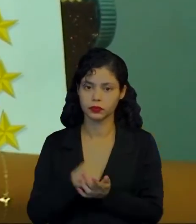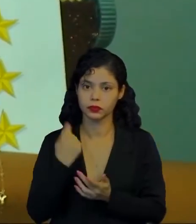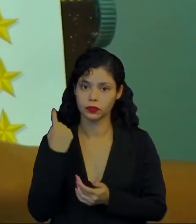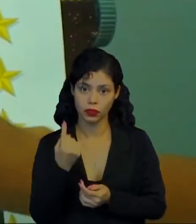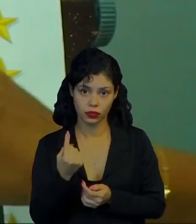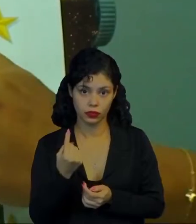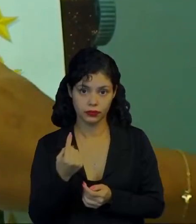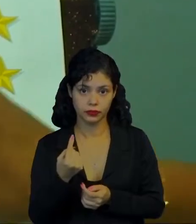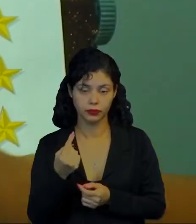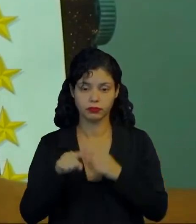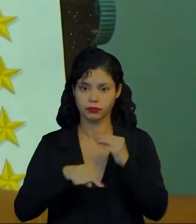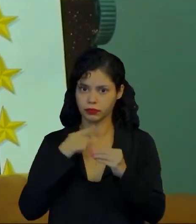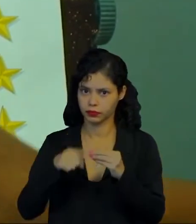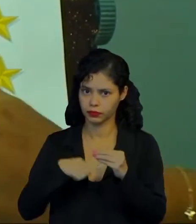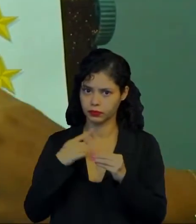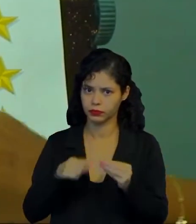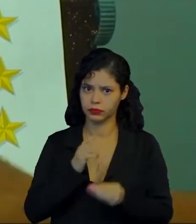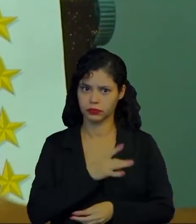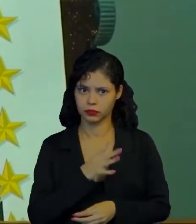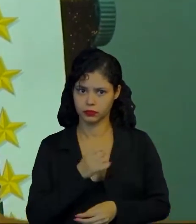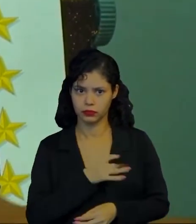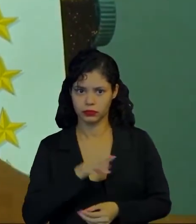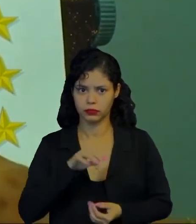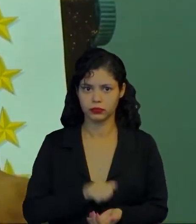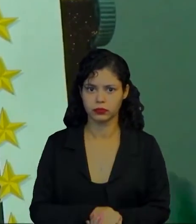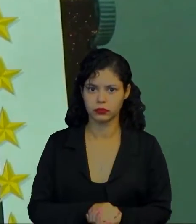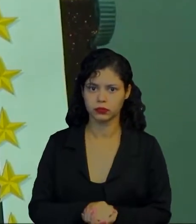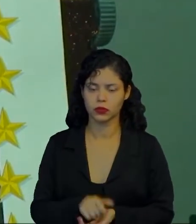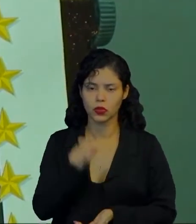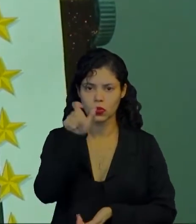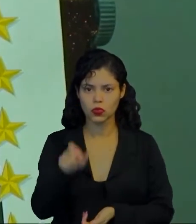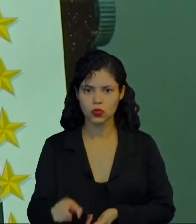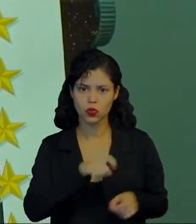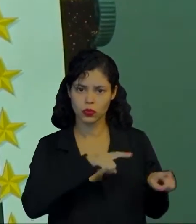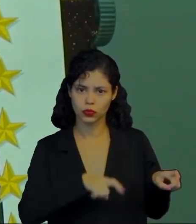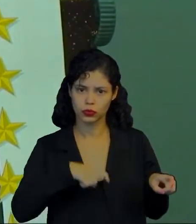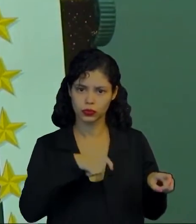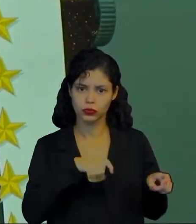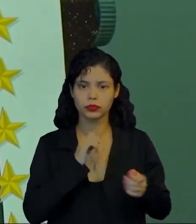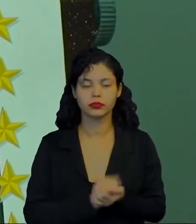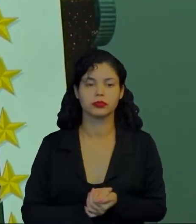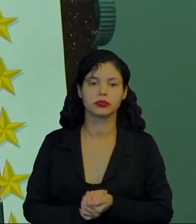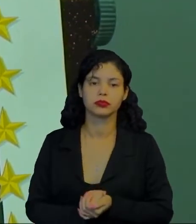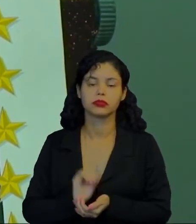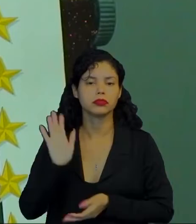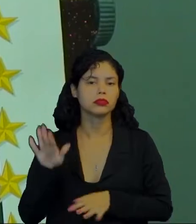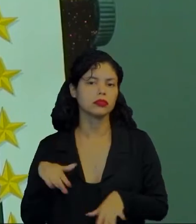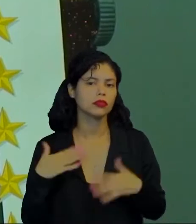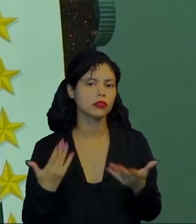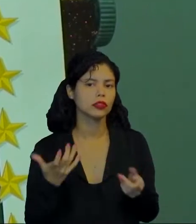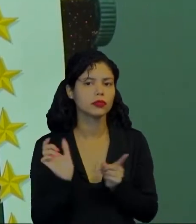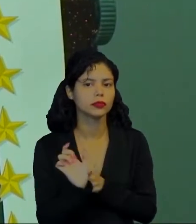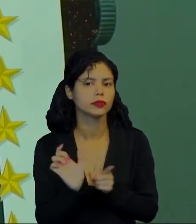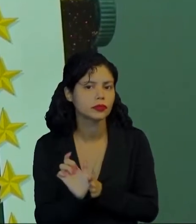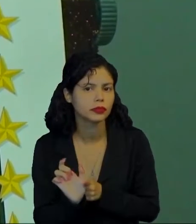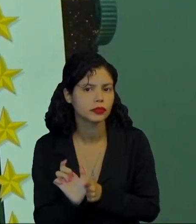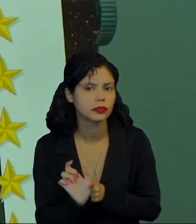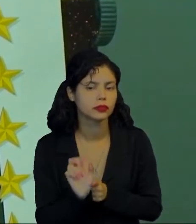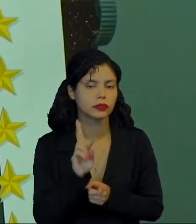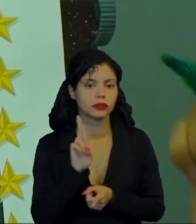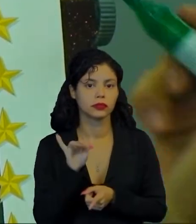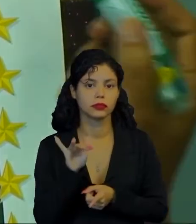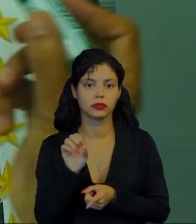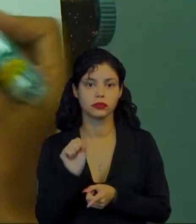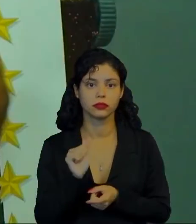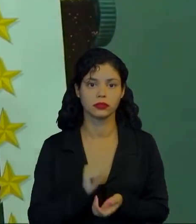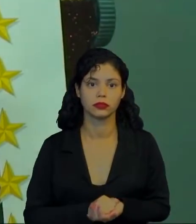macaco tão maluco, mete medo no matuto. Quais são as palavrinhas que rimam aqui?